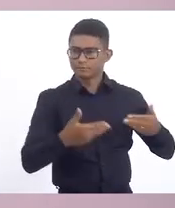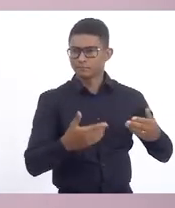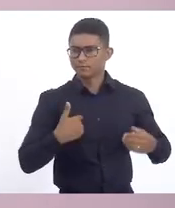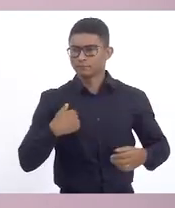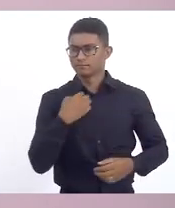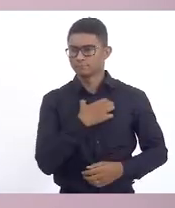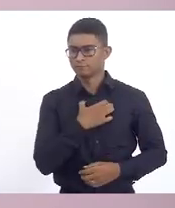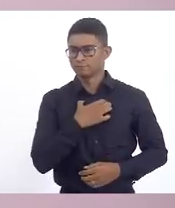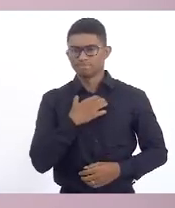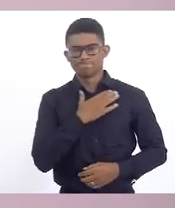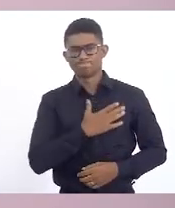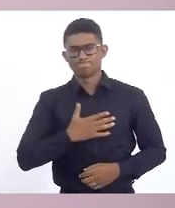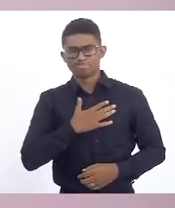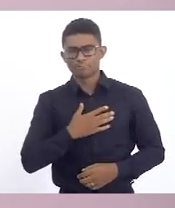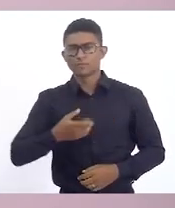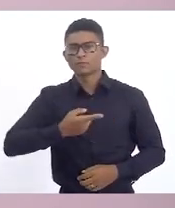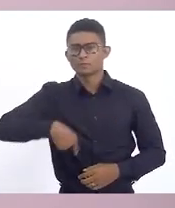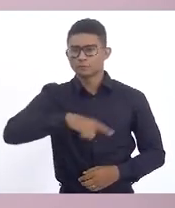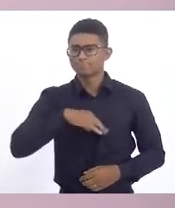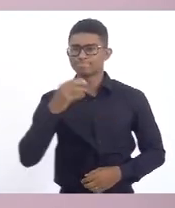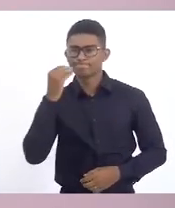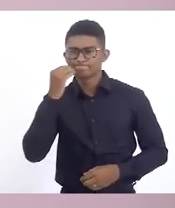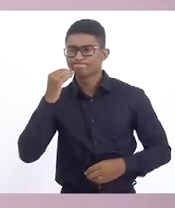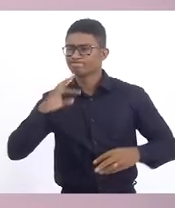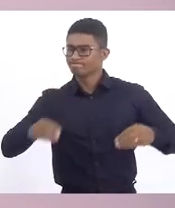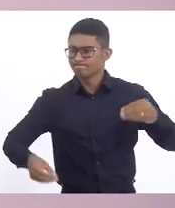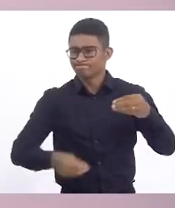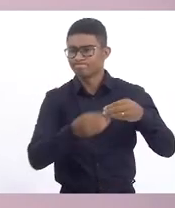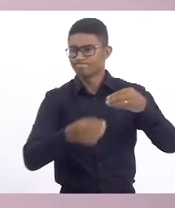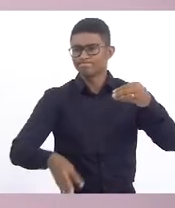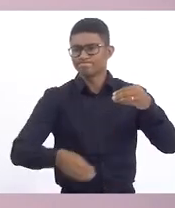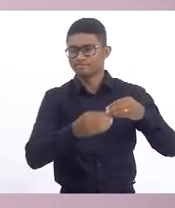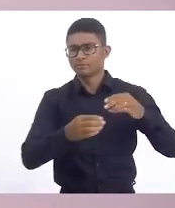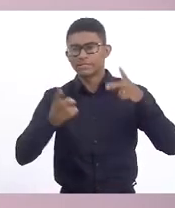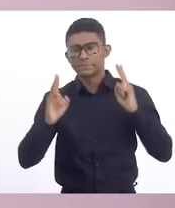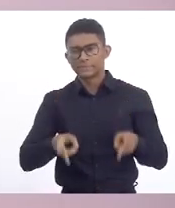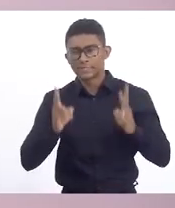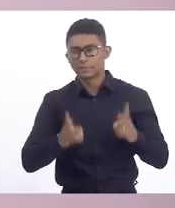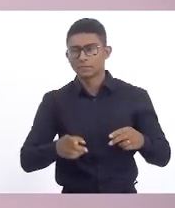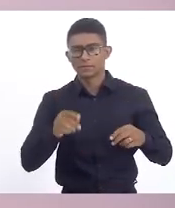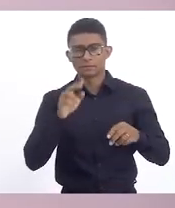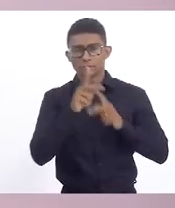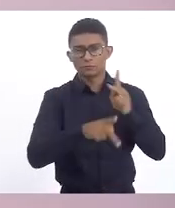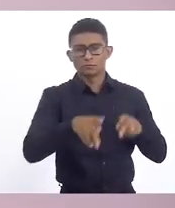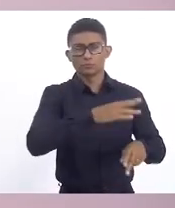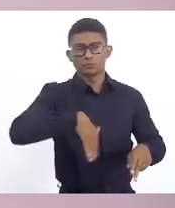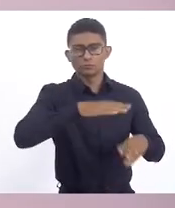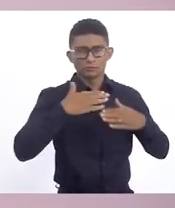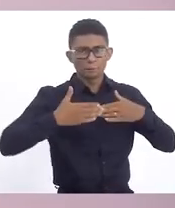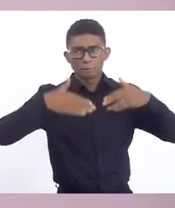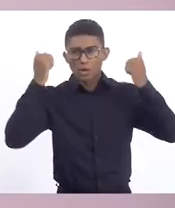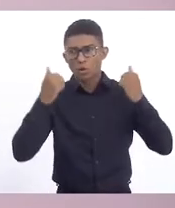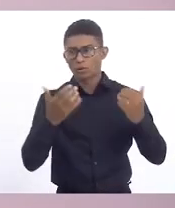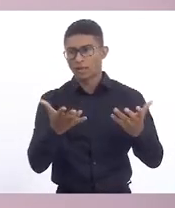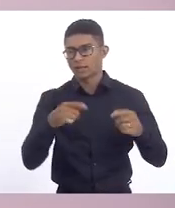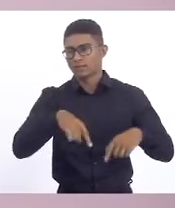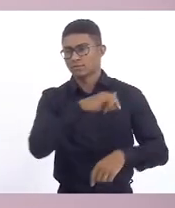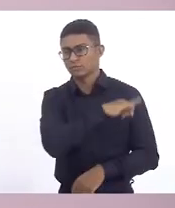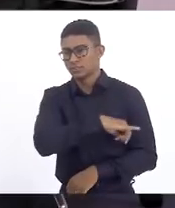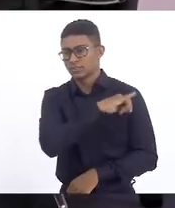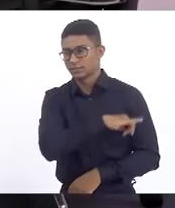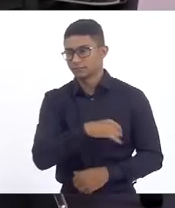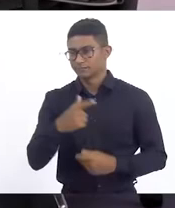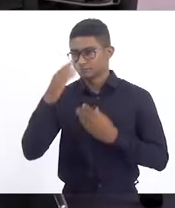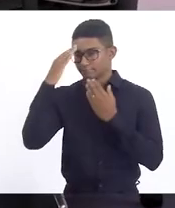e a gente vai tentar contribuir sempre para melhorar aqui a situação da população do Estado do Rio de Janeiro. Muito obrigado. Eu queria